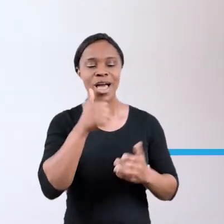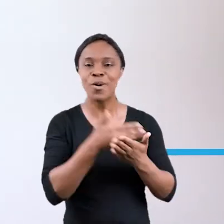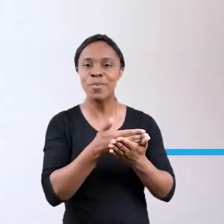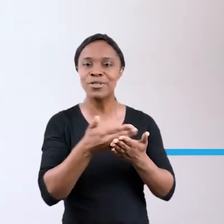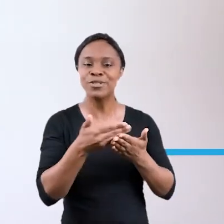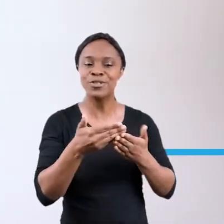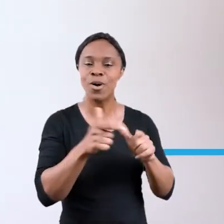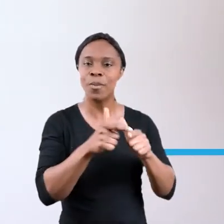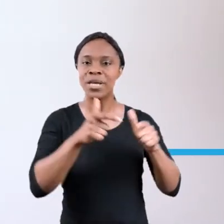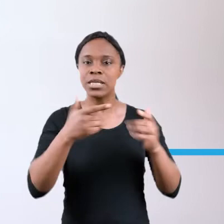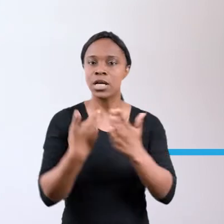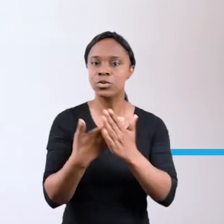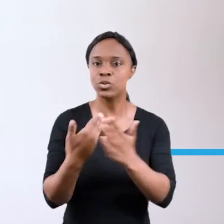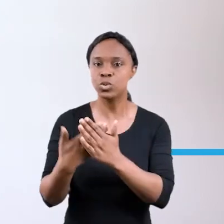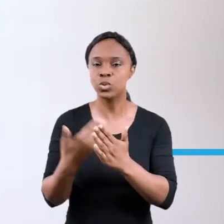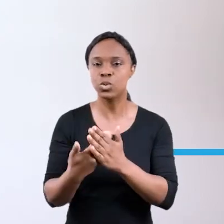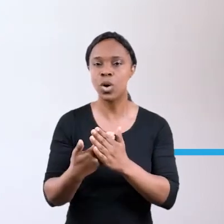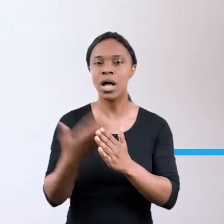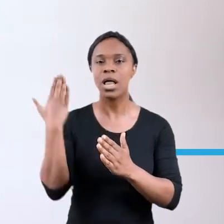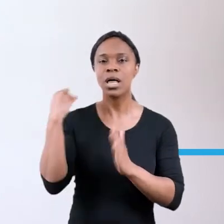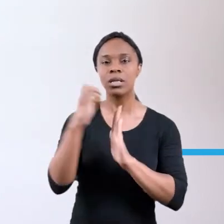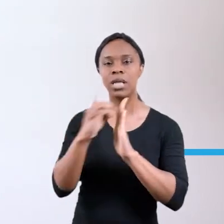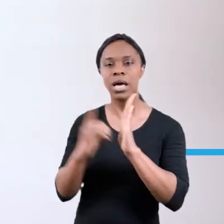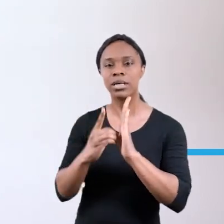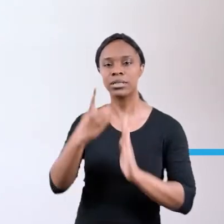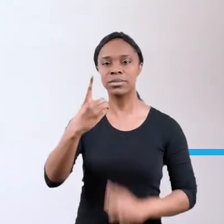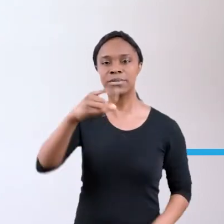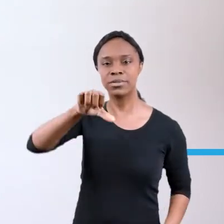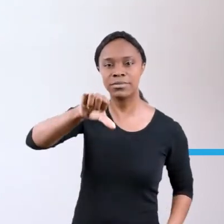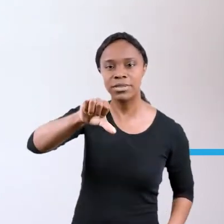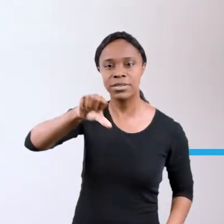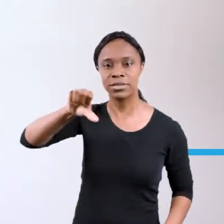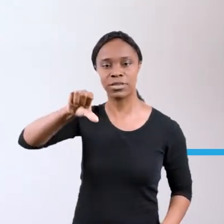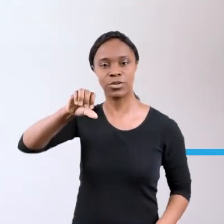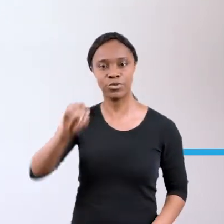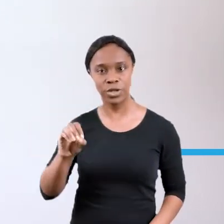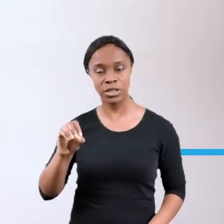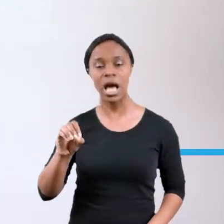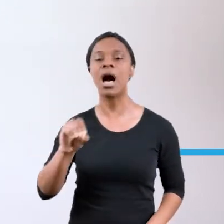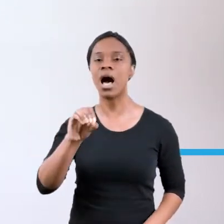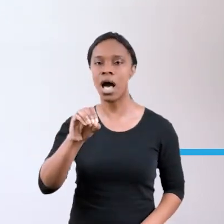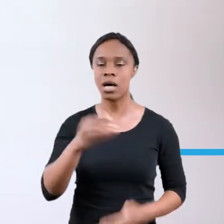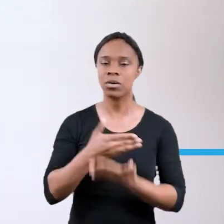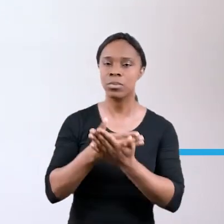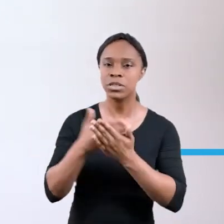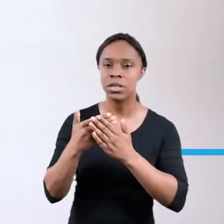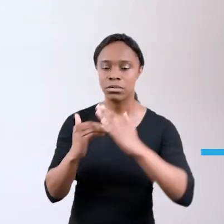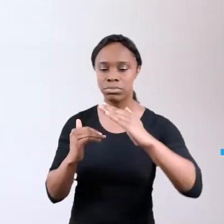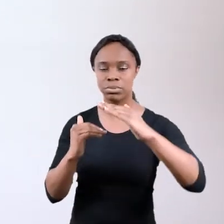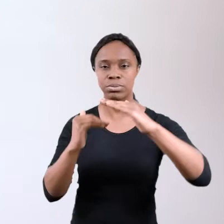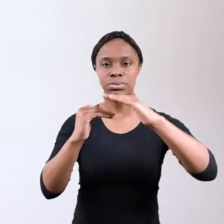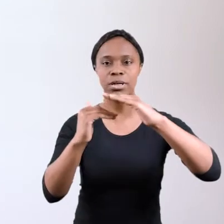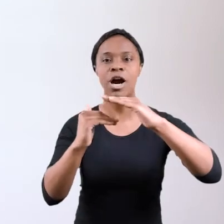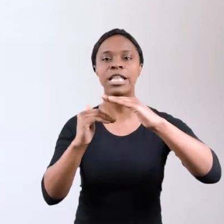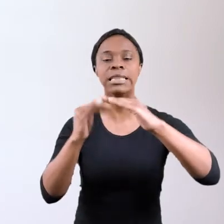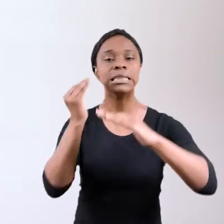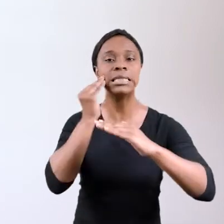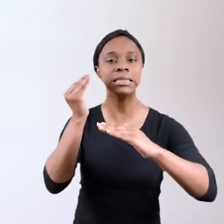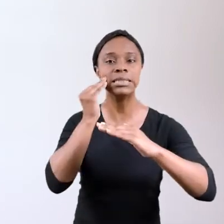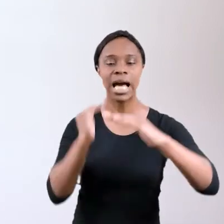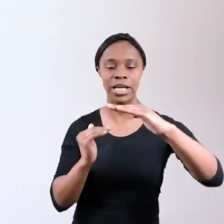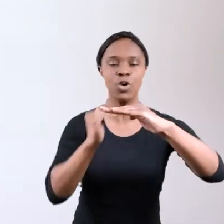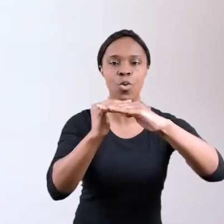foi significativo na década de 1990, também não garantiu igualdade de remuneração no mercado de trabalho.